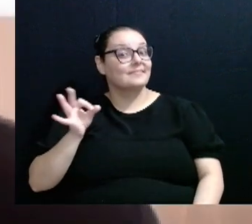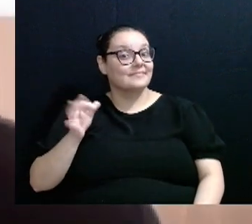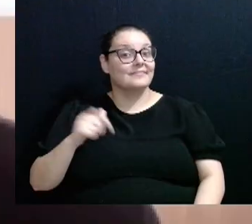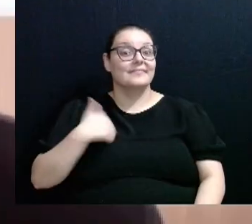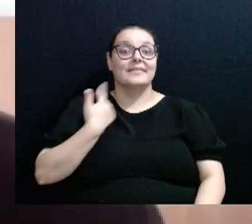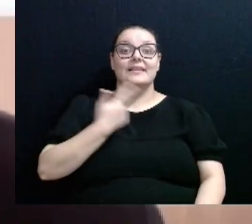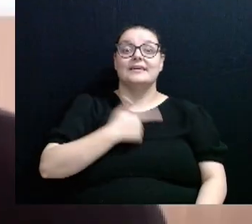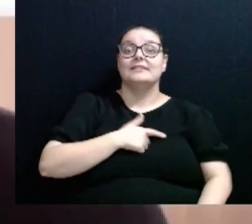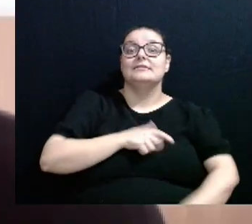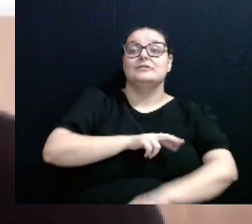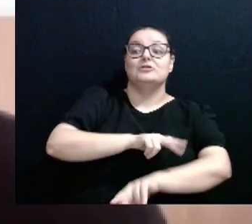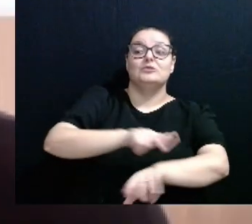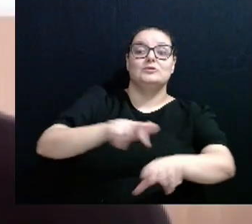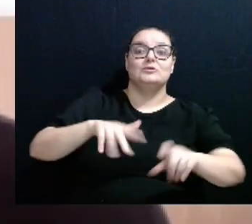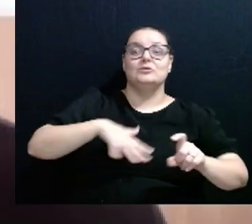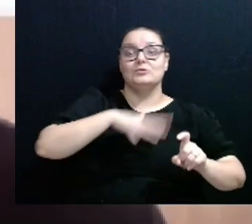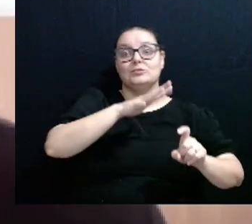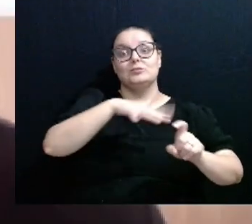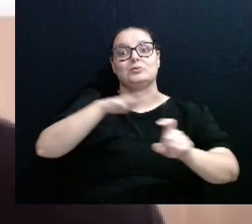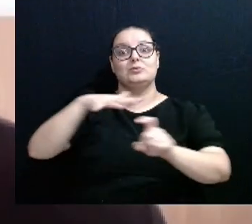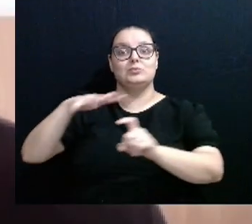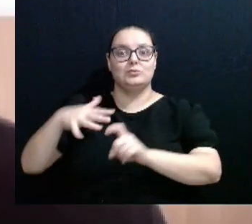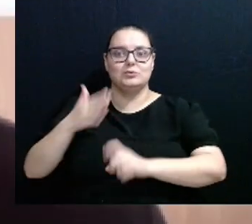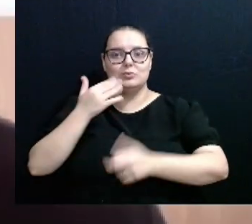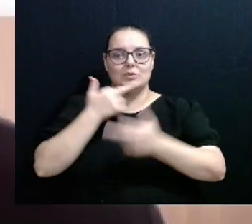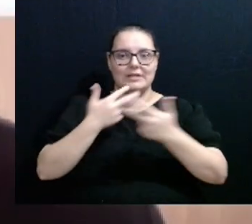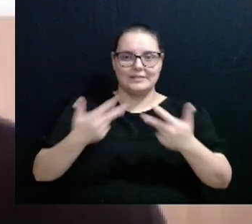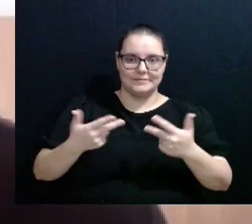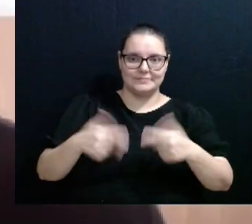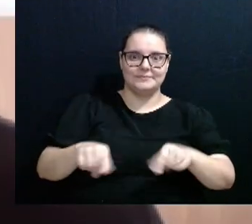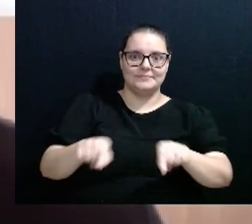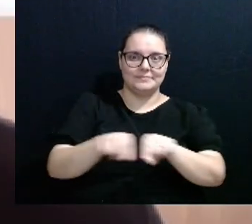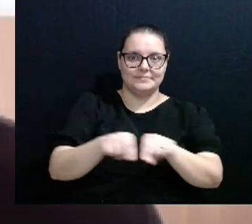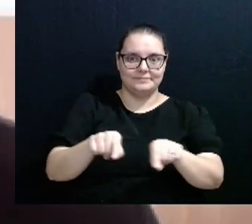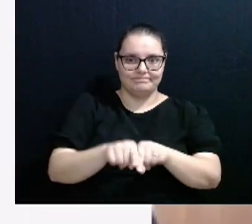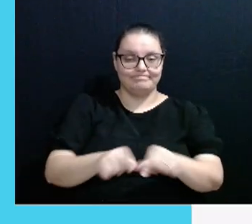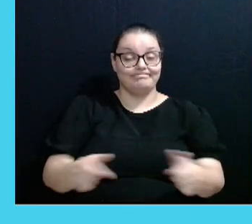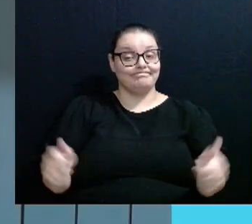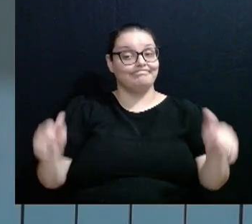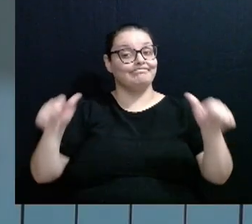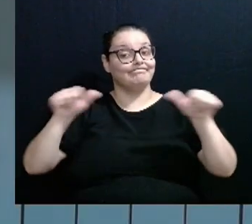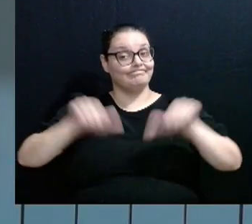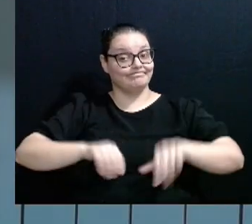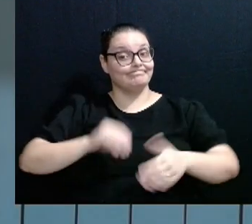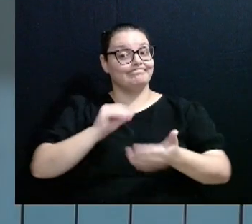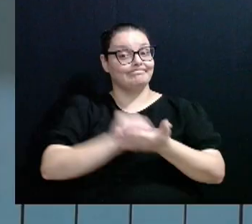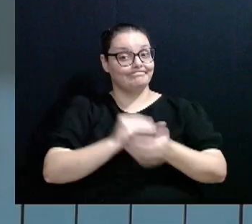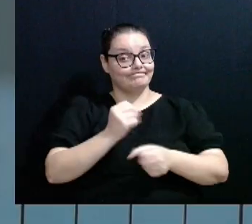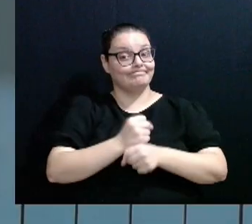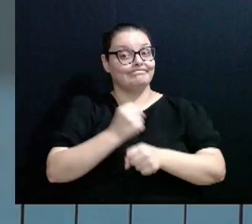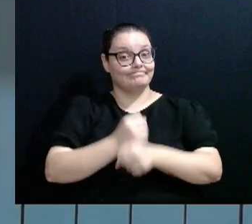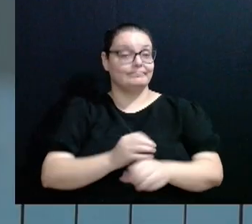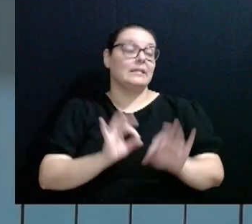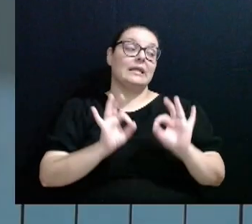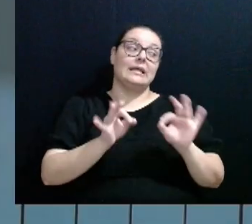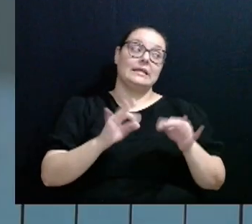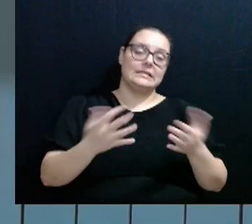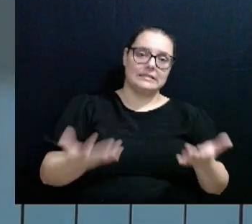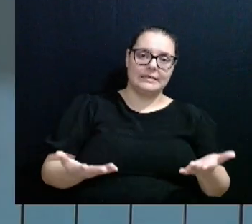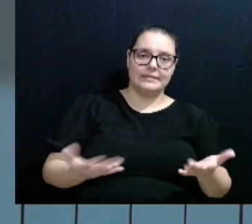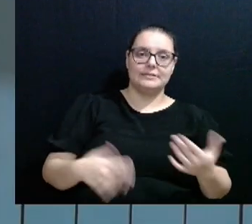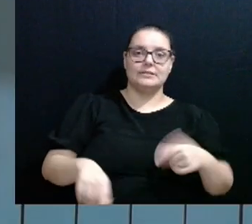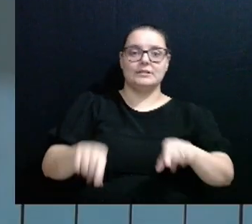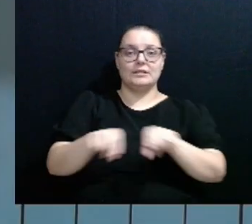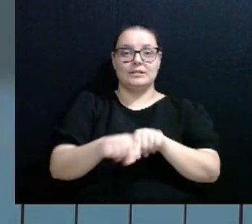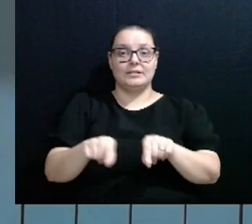de mitos sobre alimentação e isso piorou esses últimos anos, né? Exatamente, e também autora,